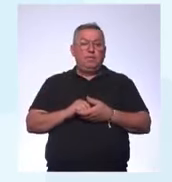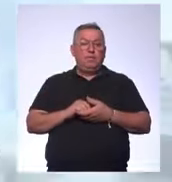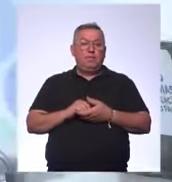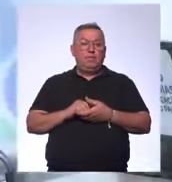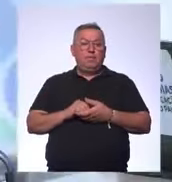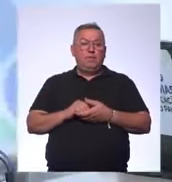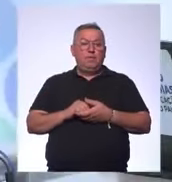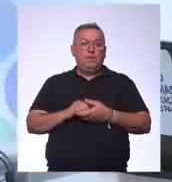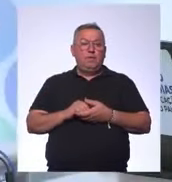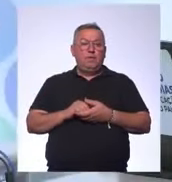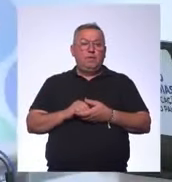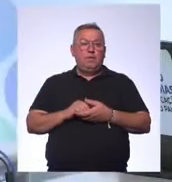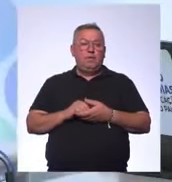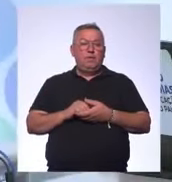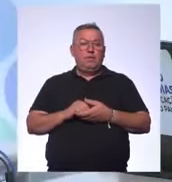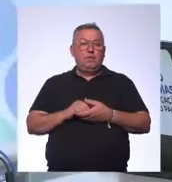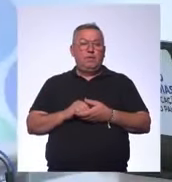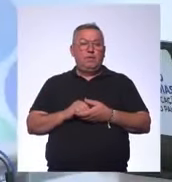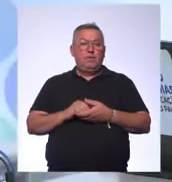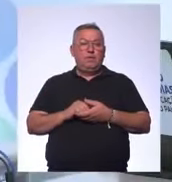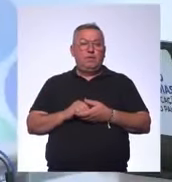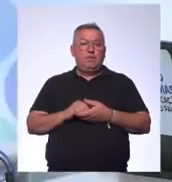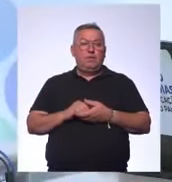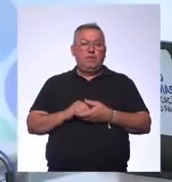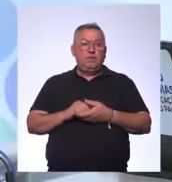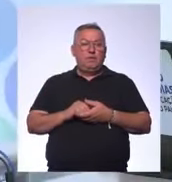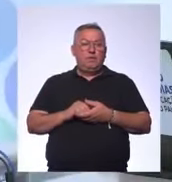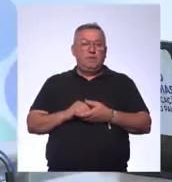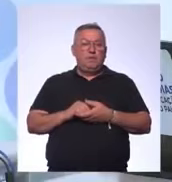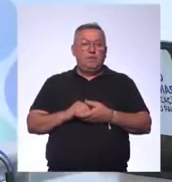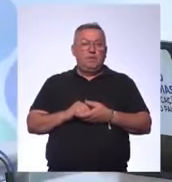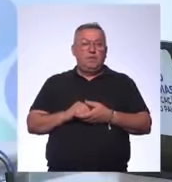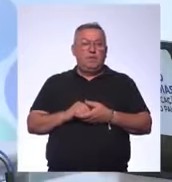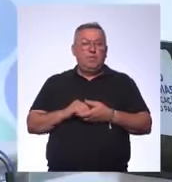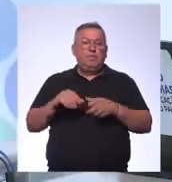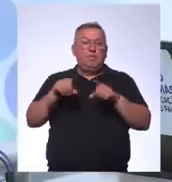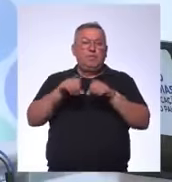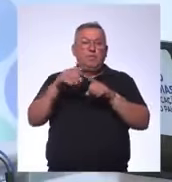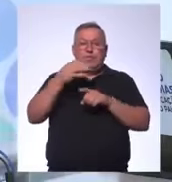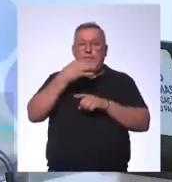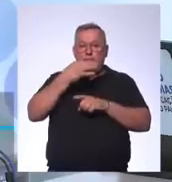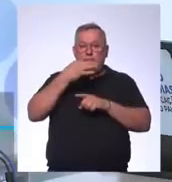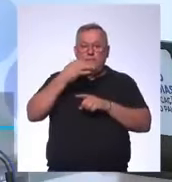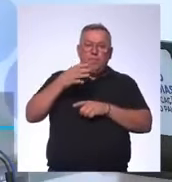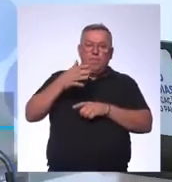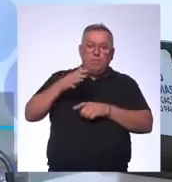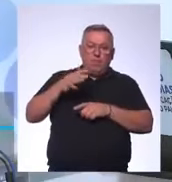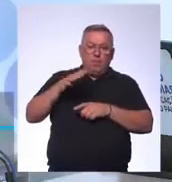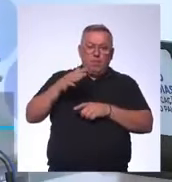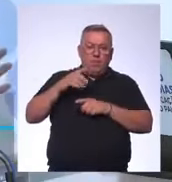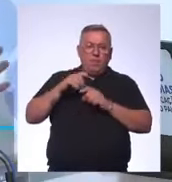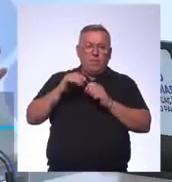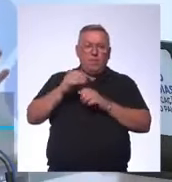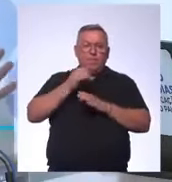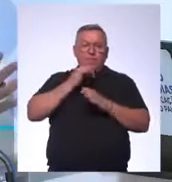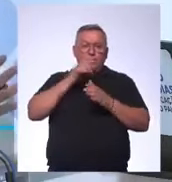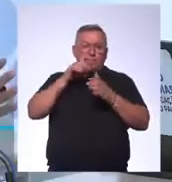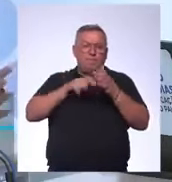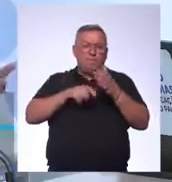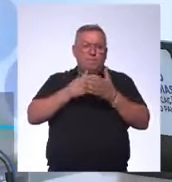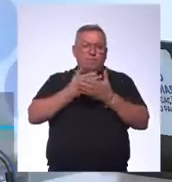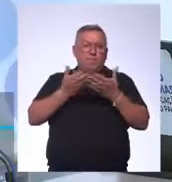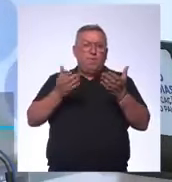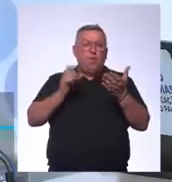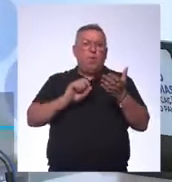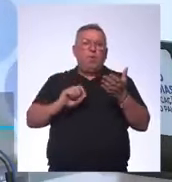Pode voltar para mim? Ok? E acho que mais ou menos ficou como um exemplo para vocês. E